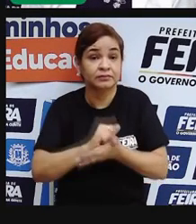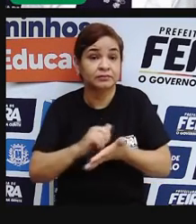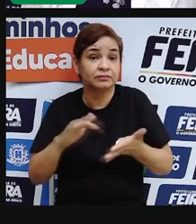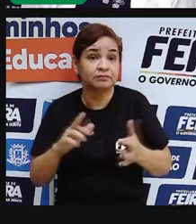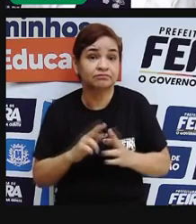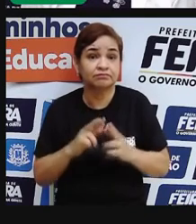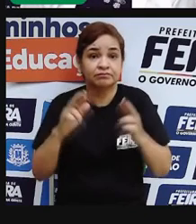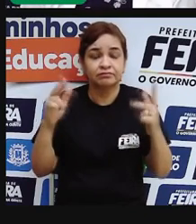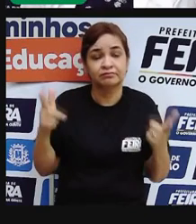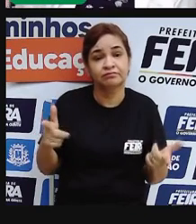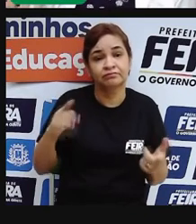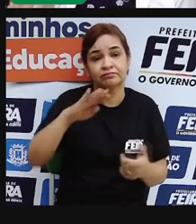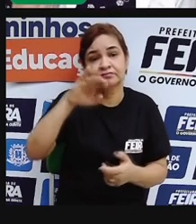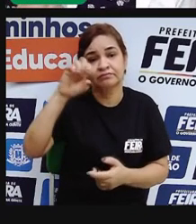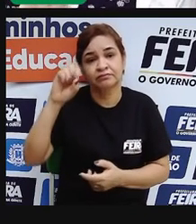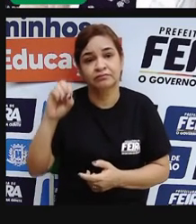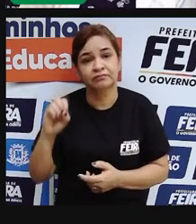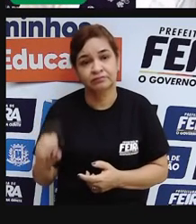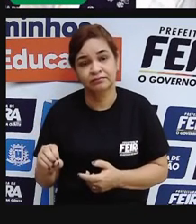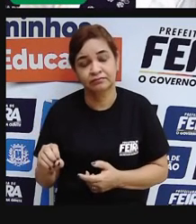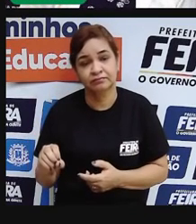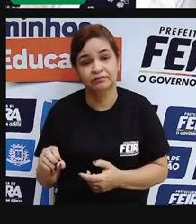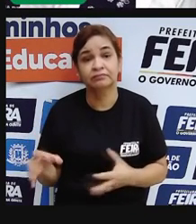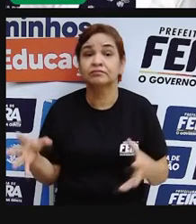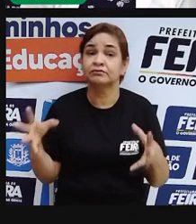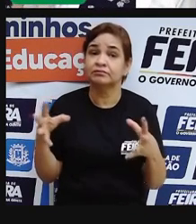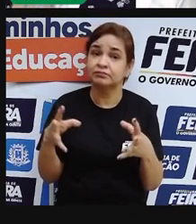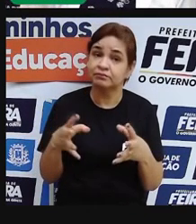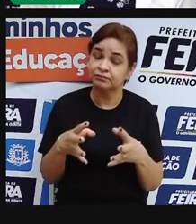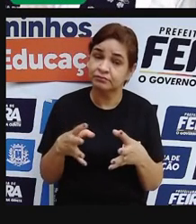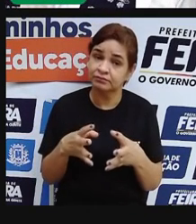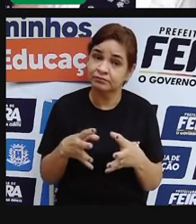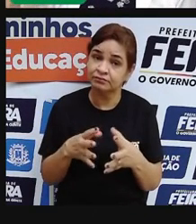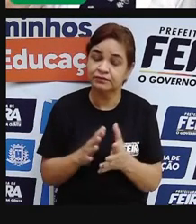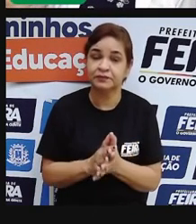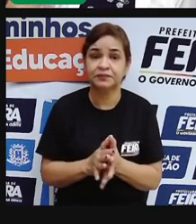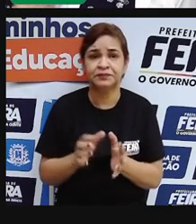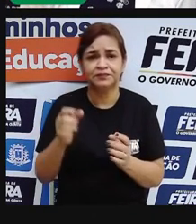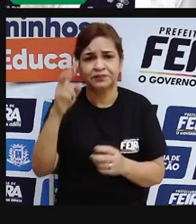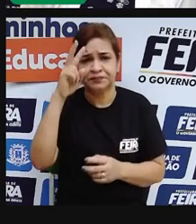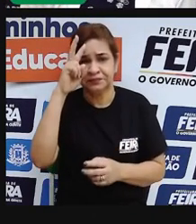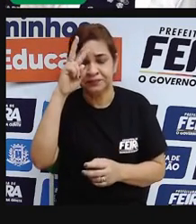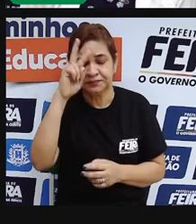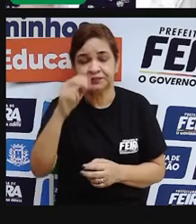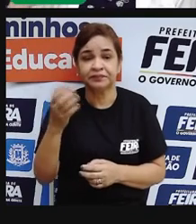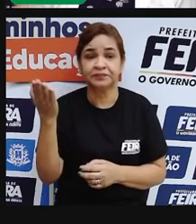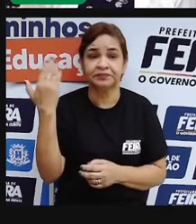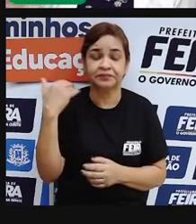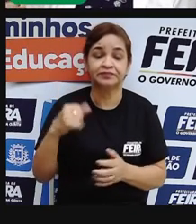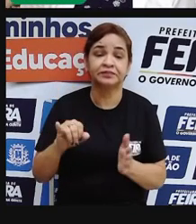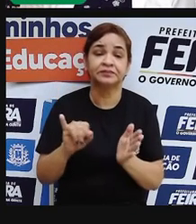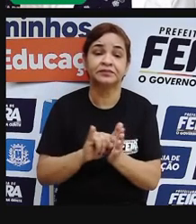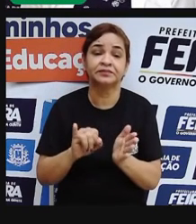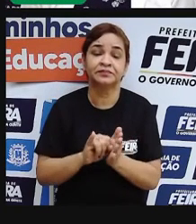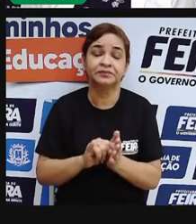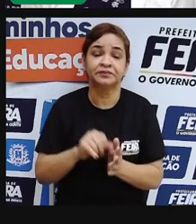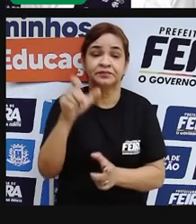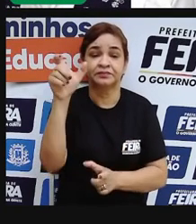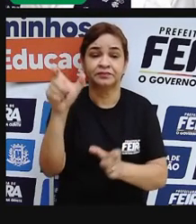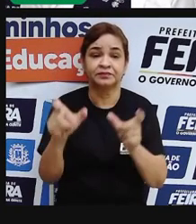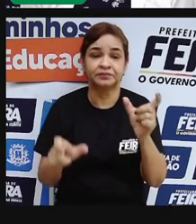características biológicas que formam a nossa memória e a nossa identidade e as características